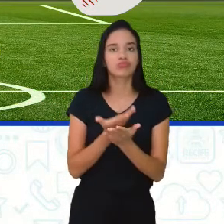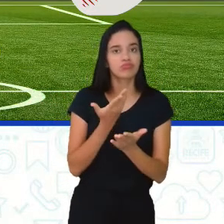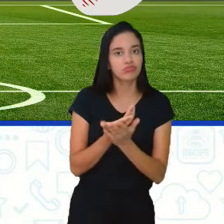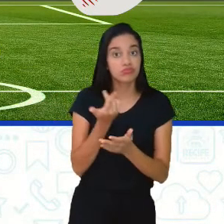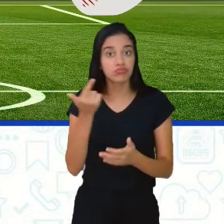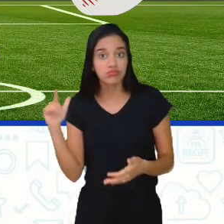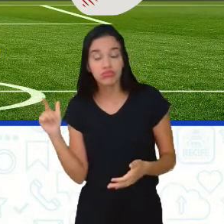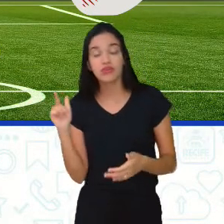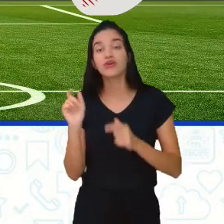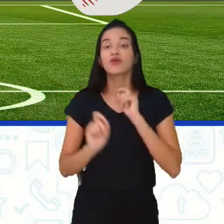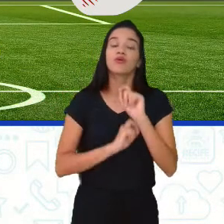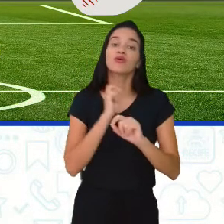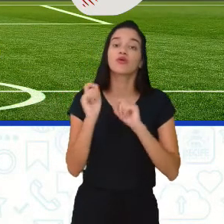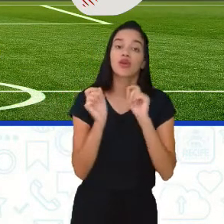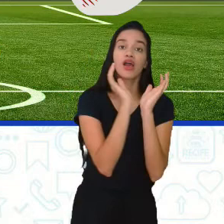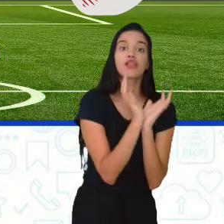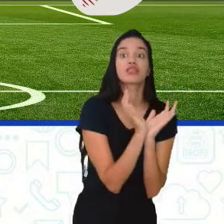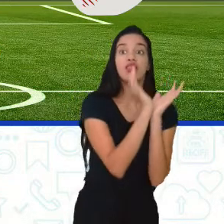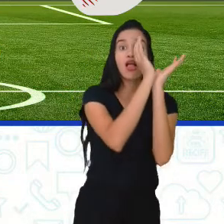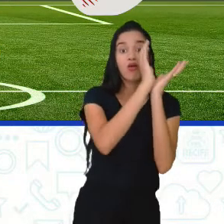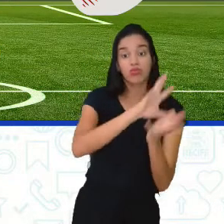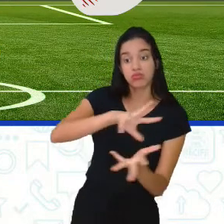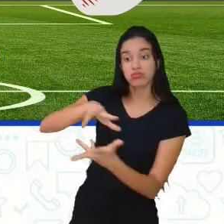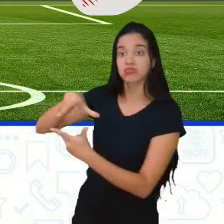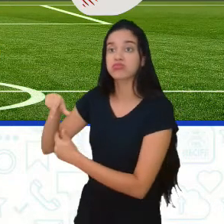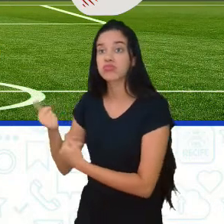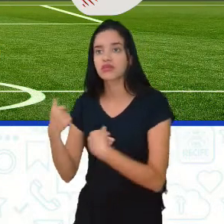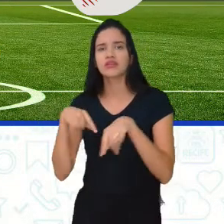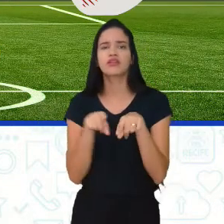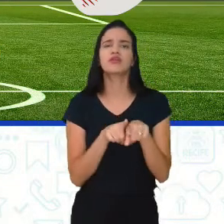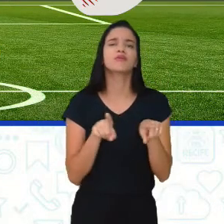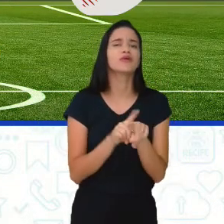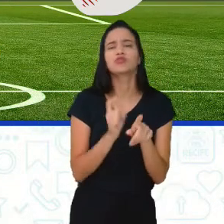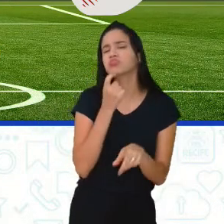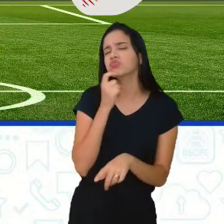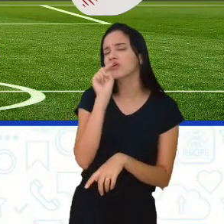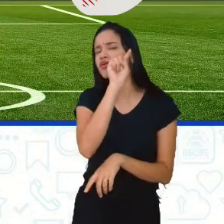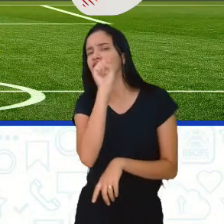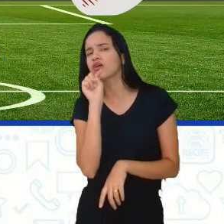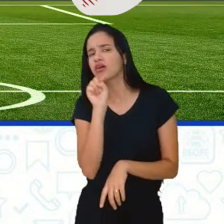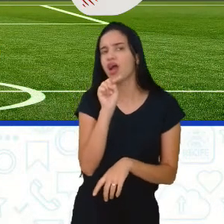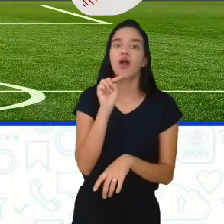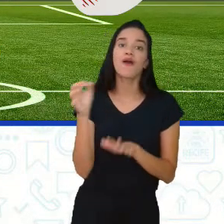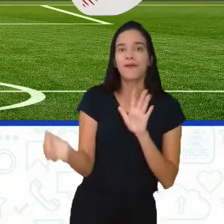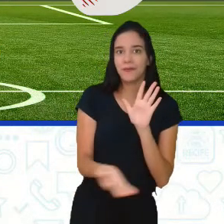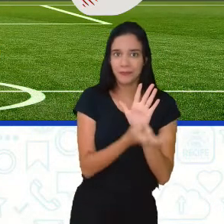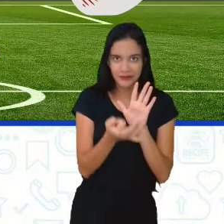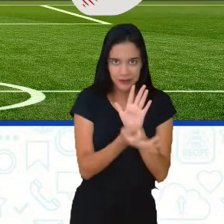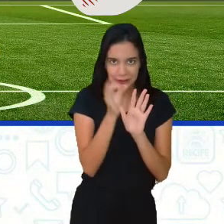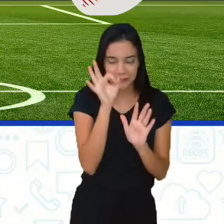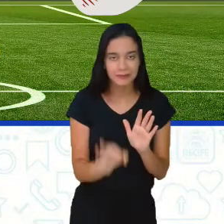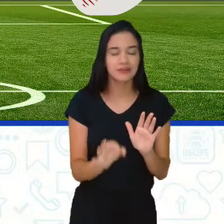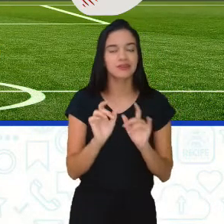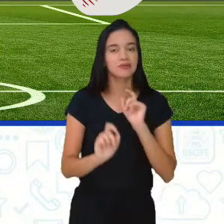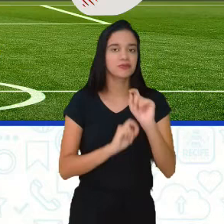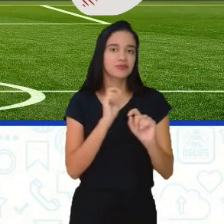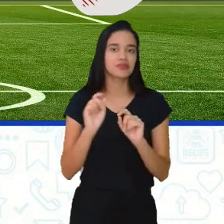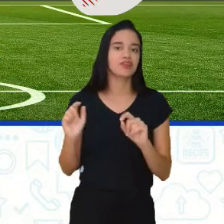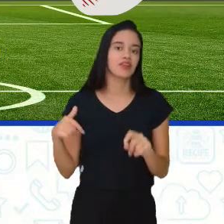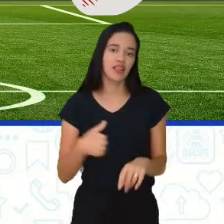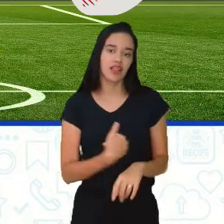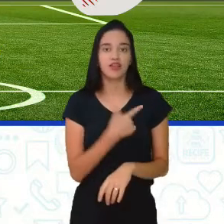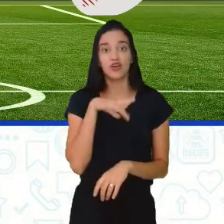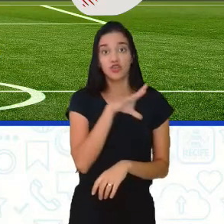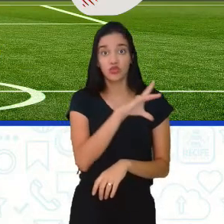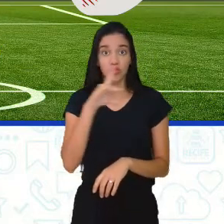a respeito aí, né, da Copa do Catar e o questionamento, né, que é aí a sugestão, viu, da nossa